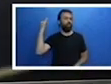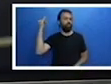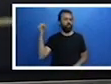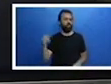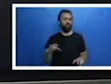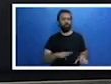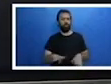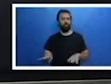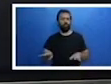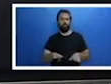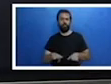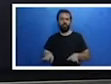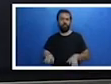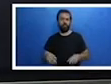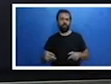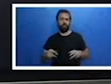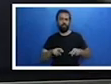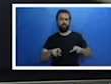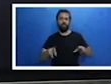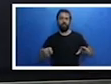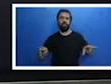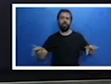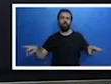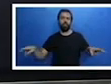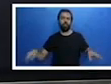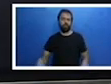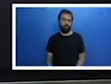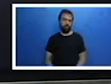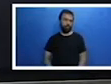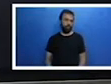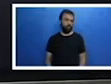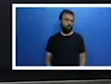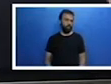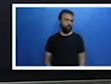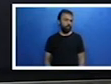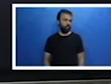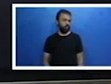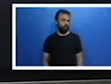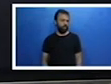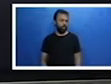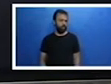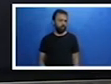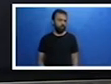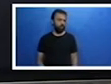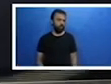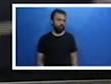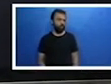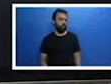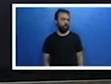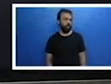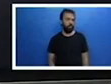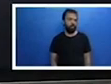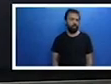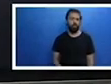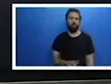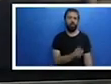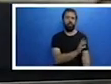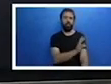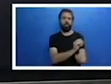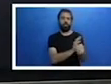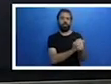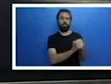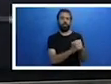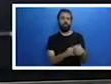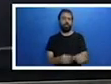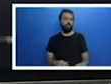né? Quando você senta numa carteira para estudar, você está também utilizando o equilíbrio. Senão, a gente cairia para o lado, por exemplo. Potência muscular,